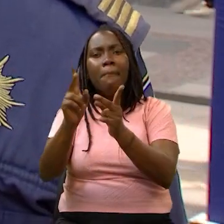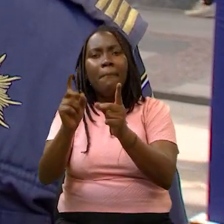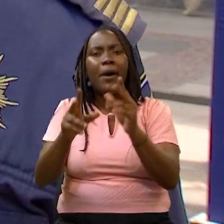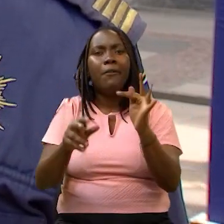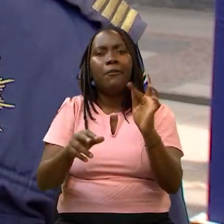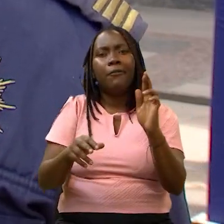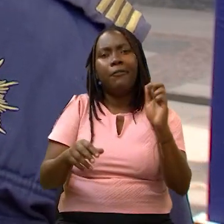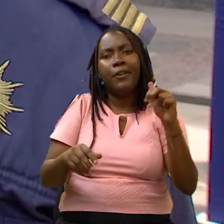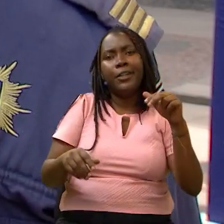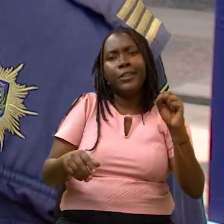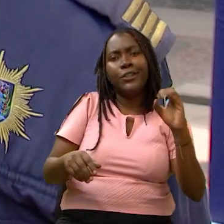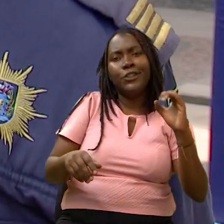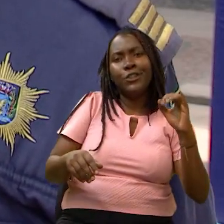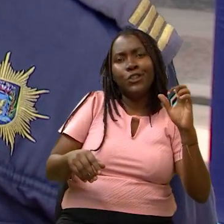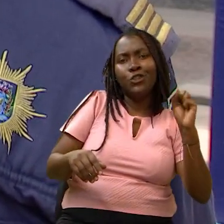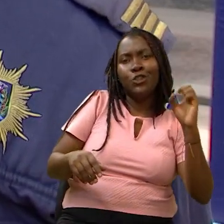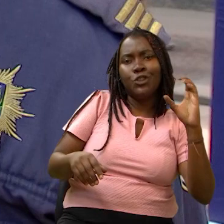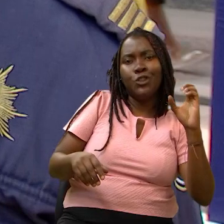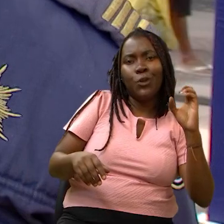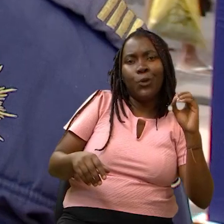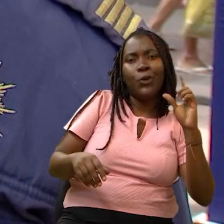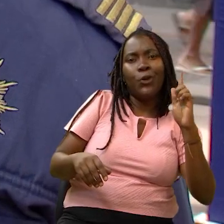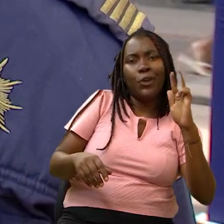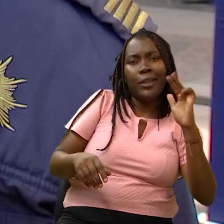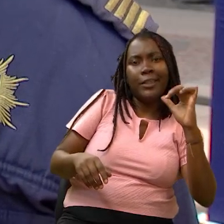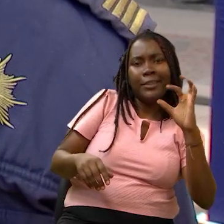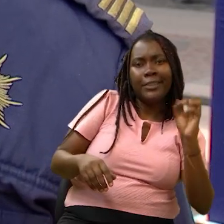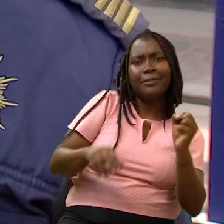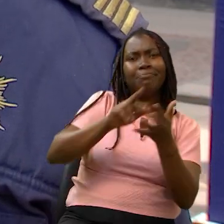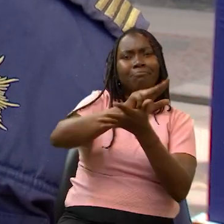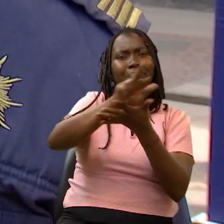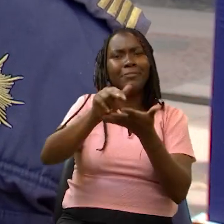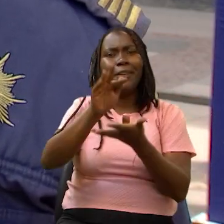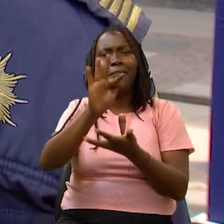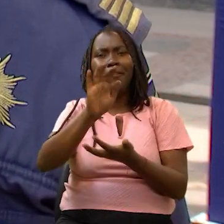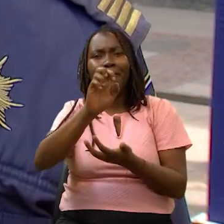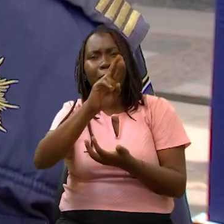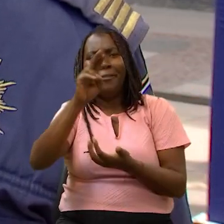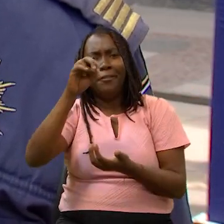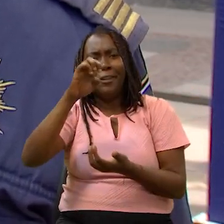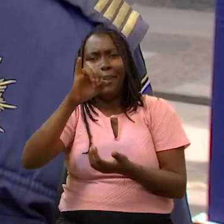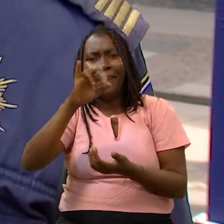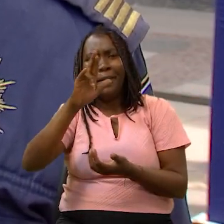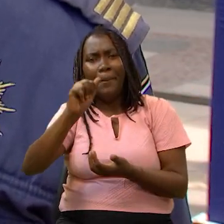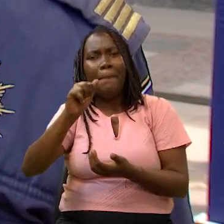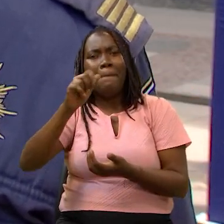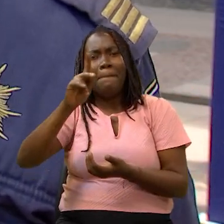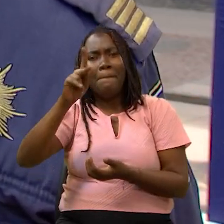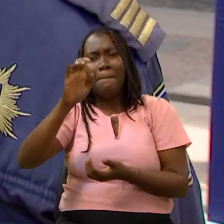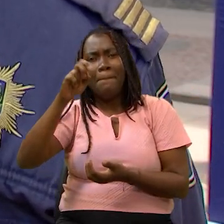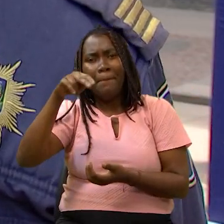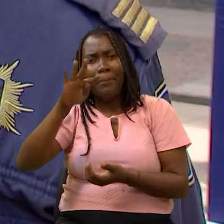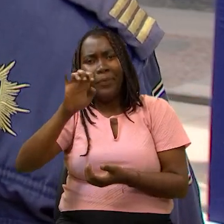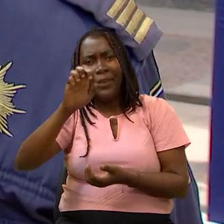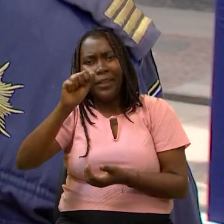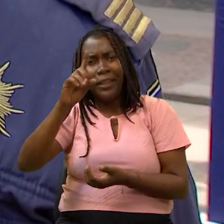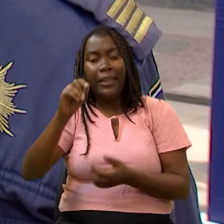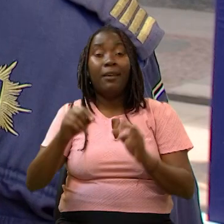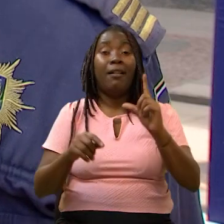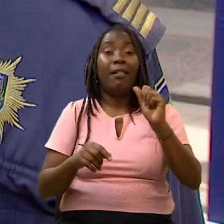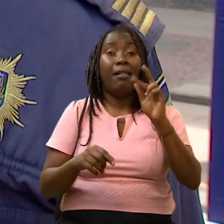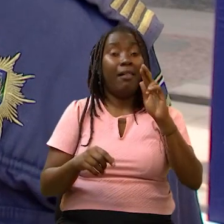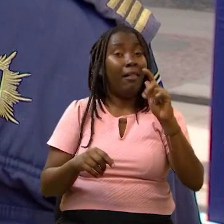Mercado, Francisco Glicério, Costa Aguiar, Ferreira Penteado, Barão de Jaguara, Largo do